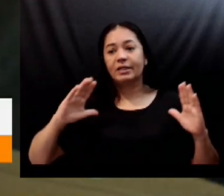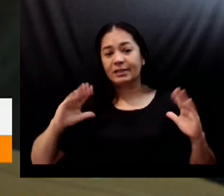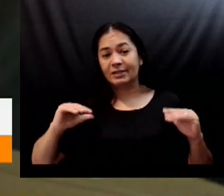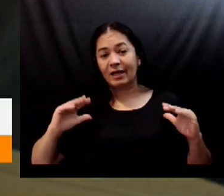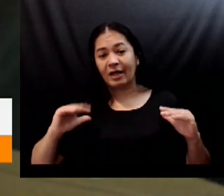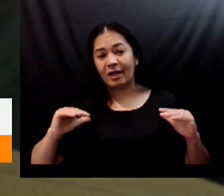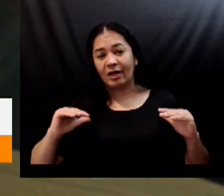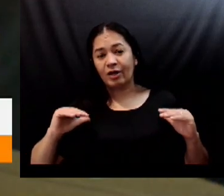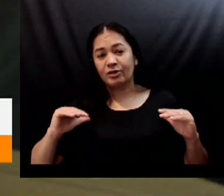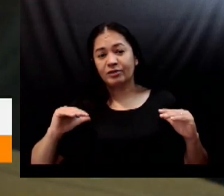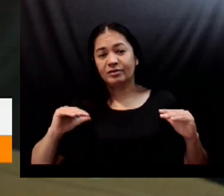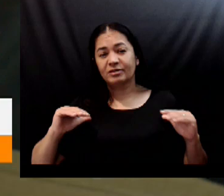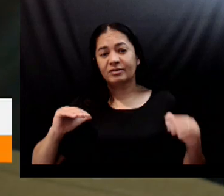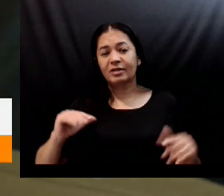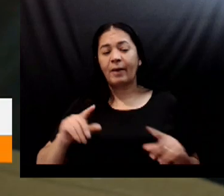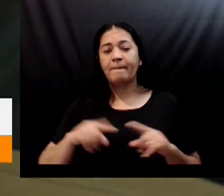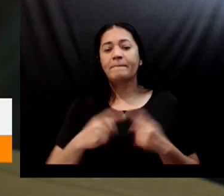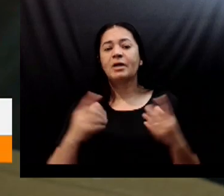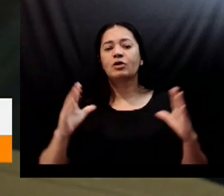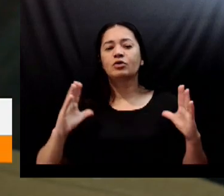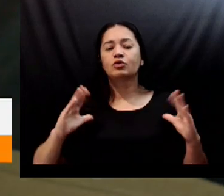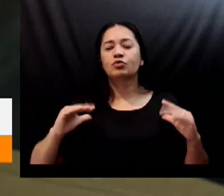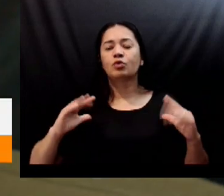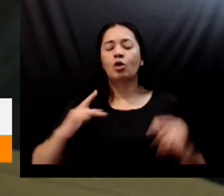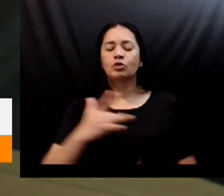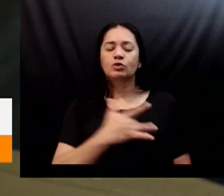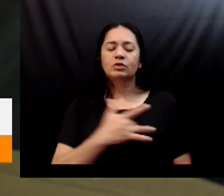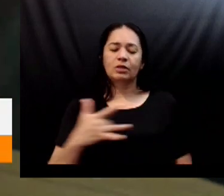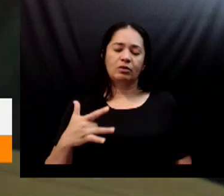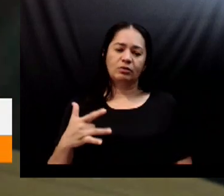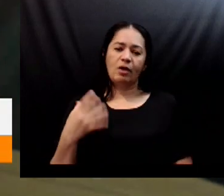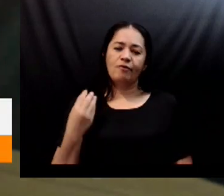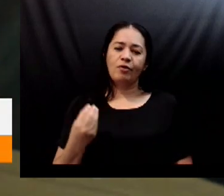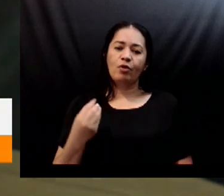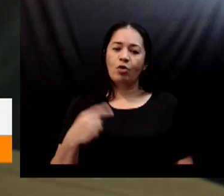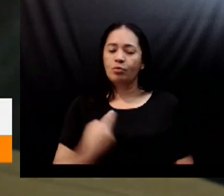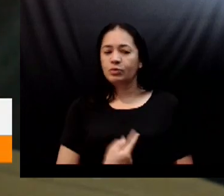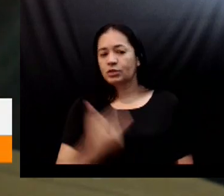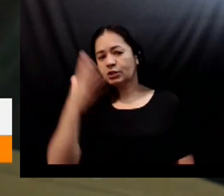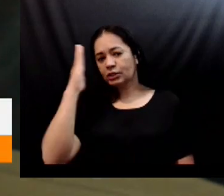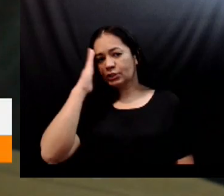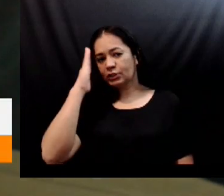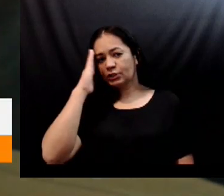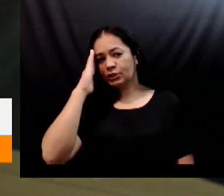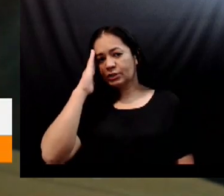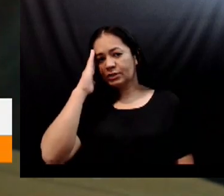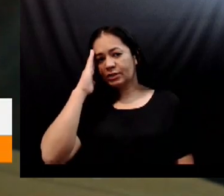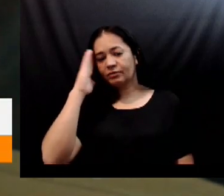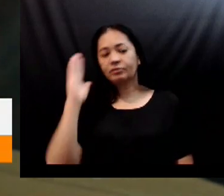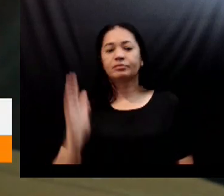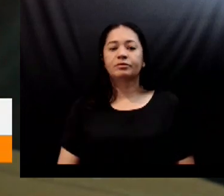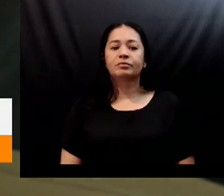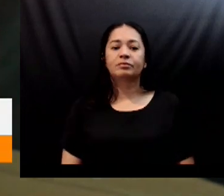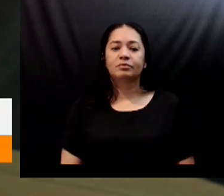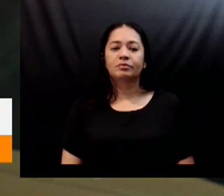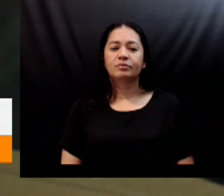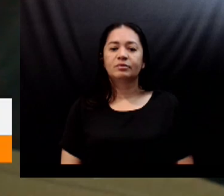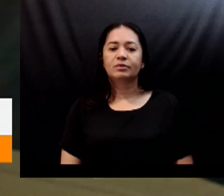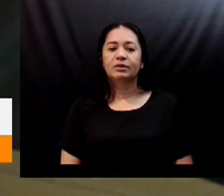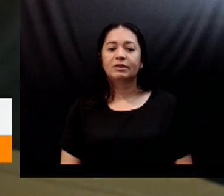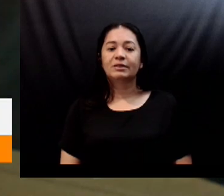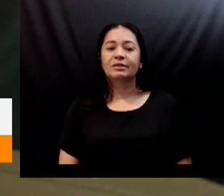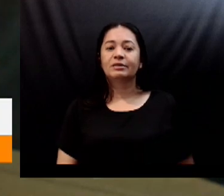ocioso, mas um ócio saudável. Como é que a gente diferencia esse ócio saudável da procrastinação